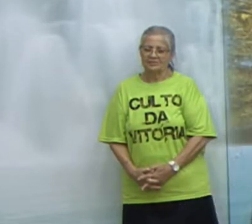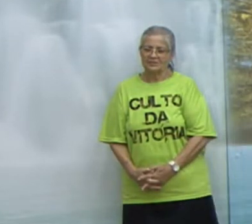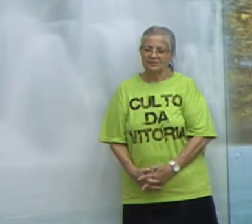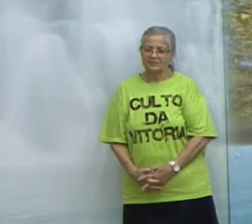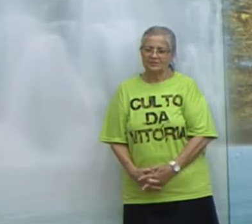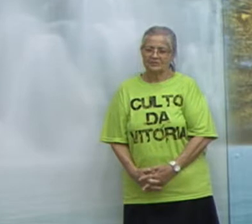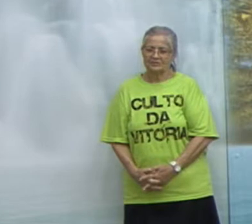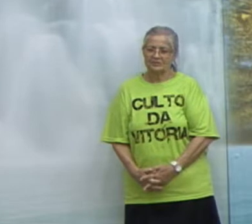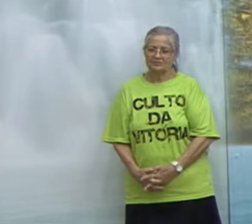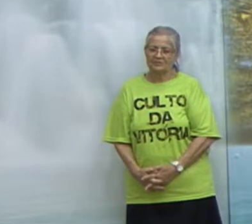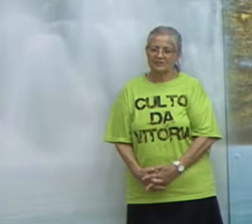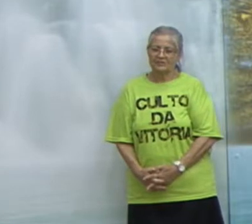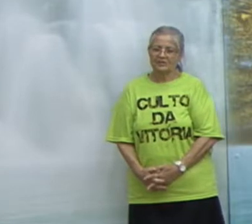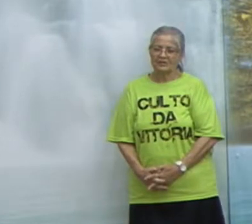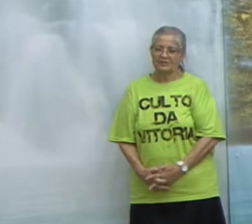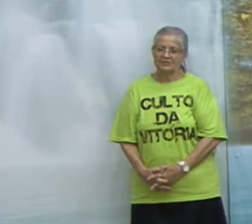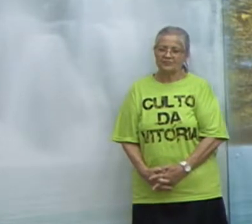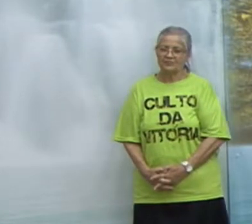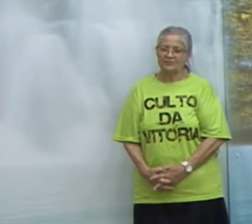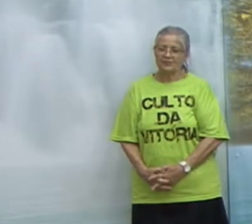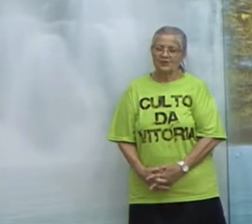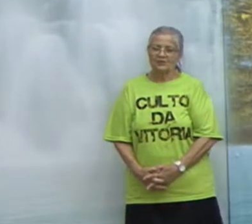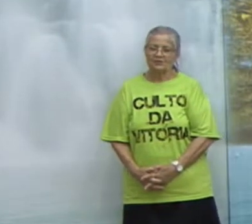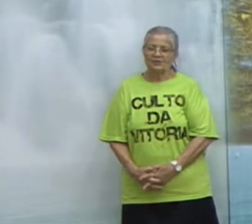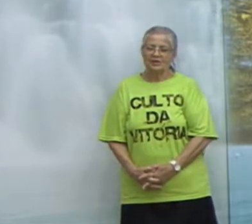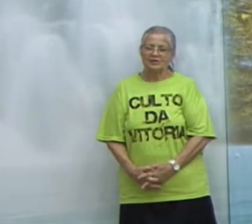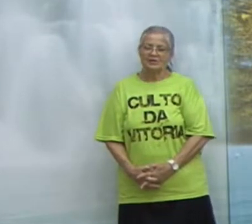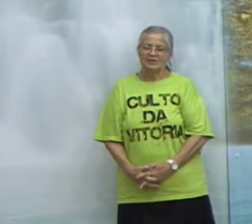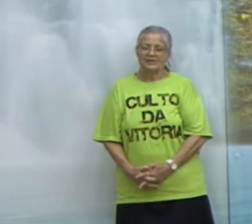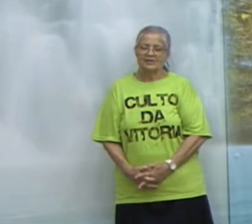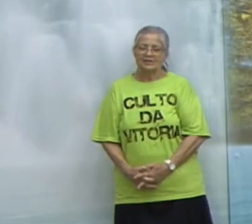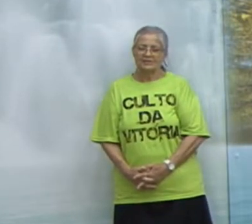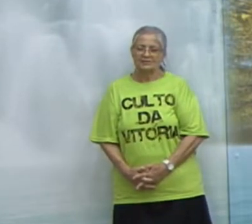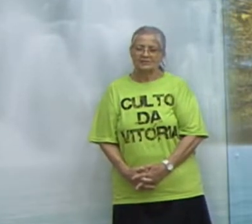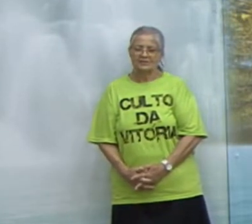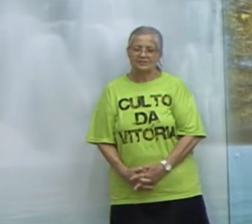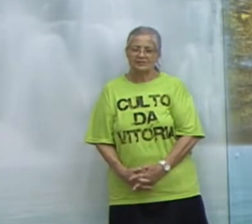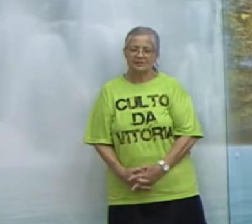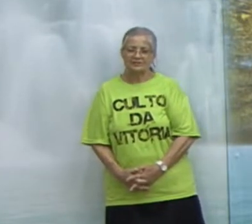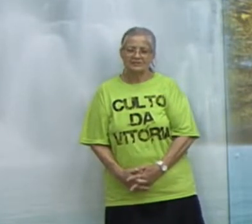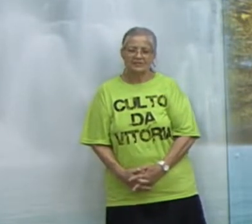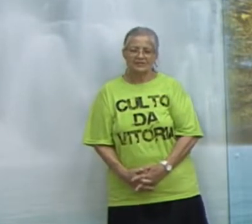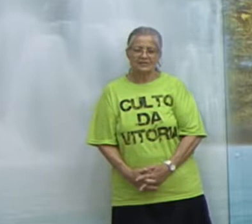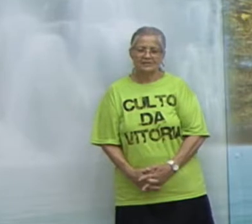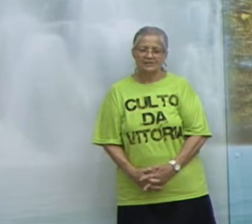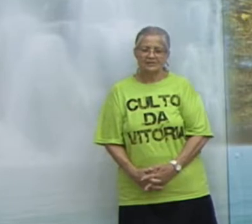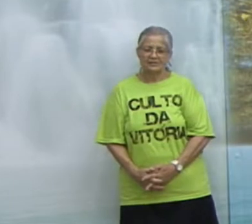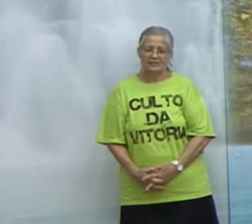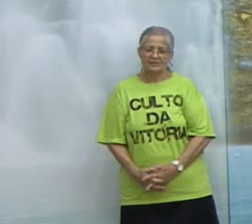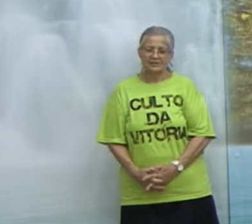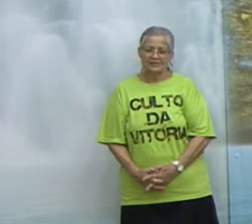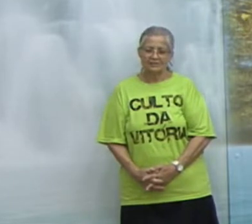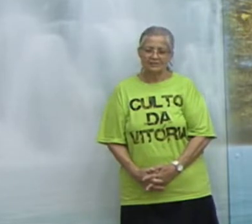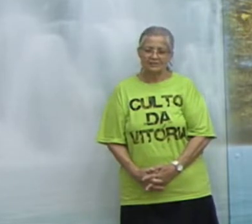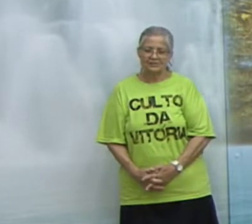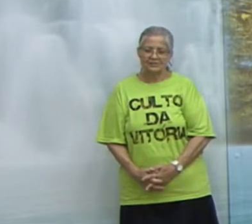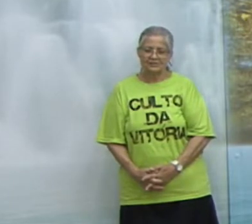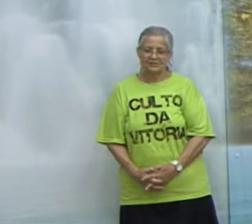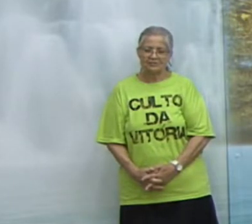é tanta unção que tem na tua vida, e queima ele, queima ele, queima ele, e ele